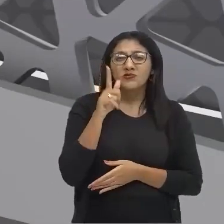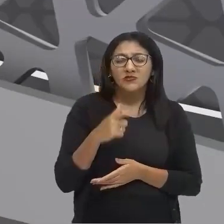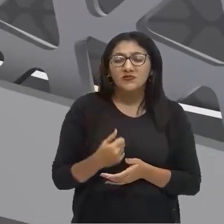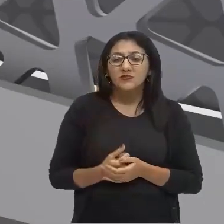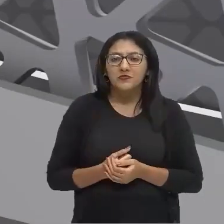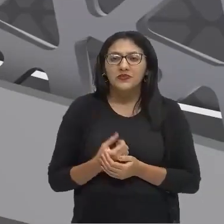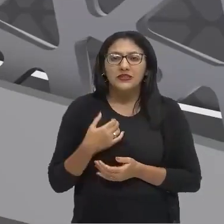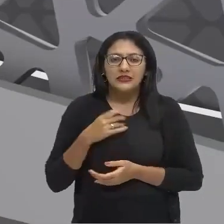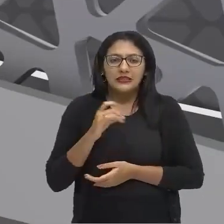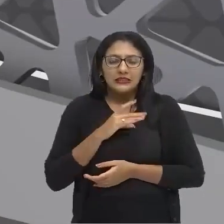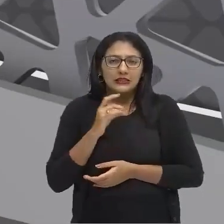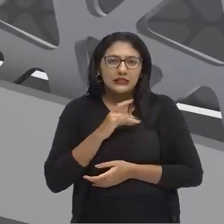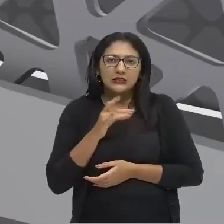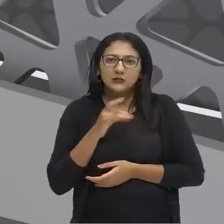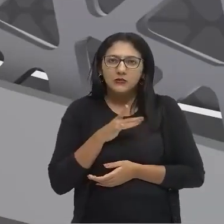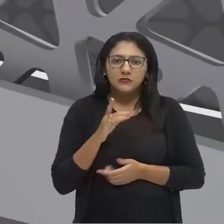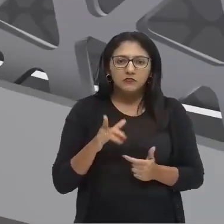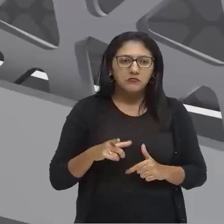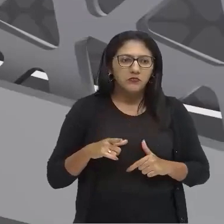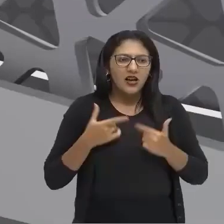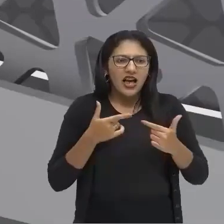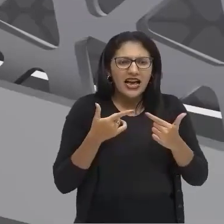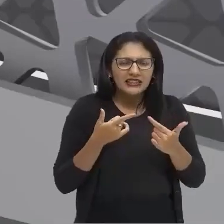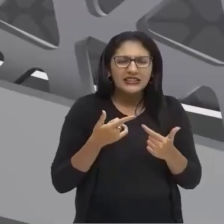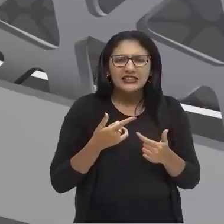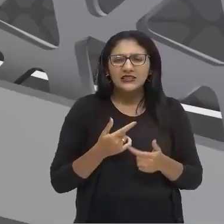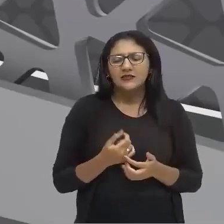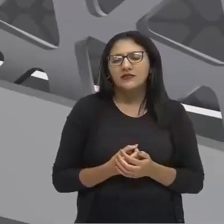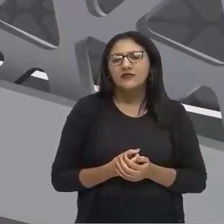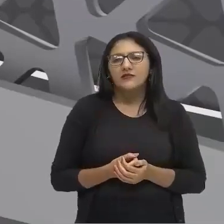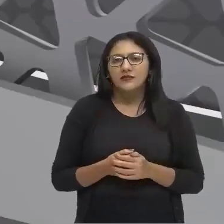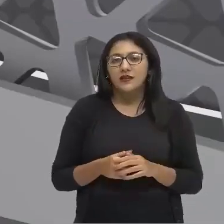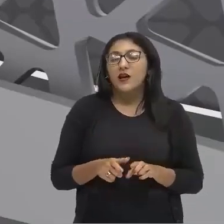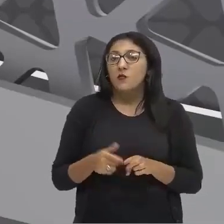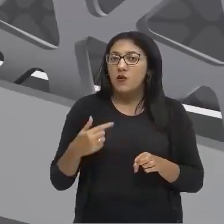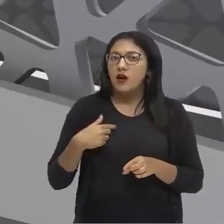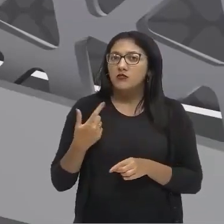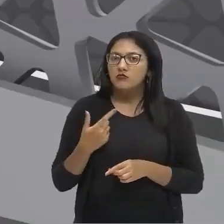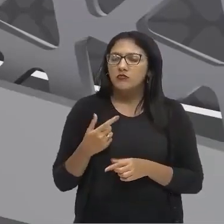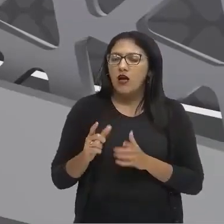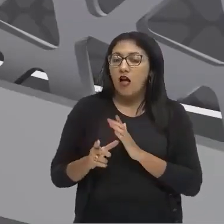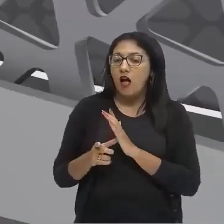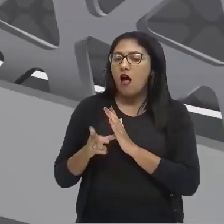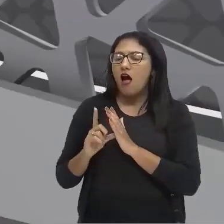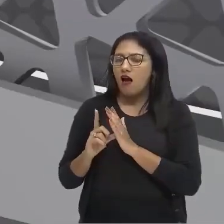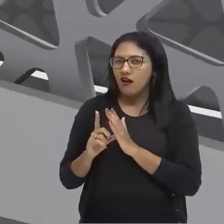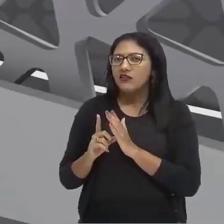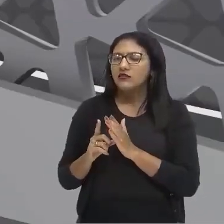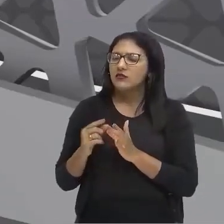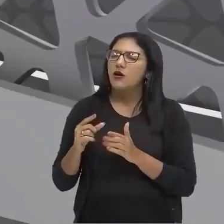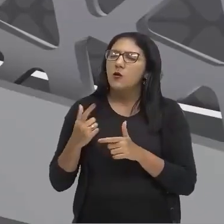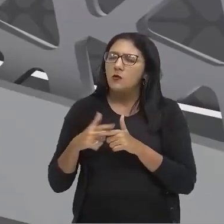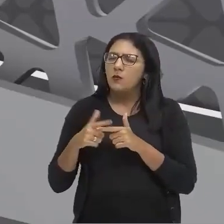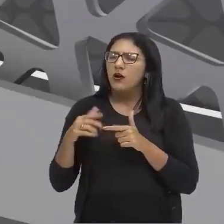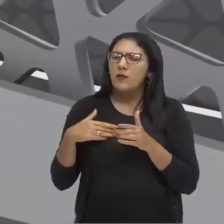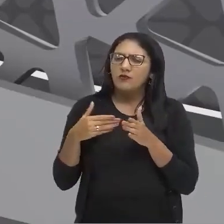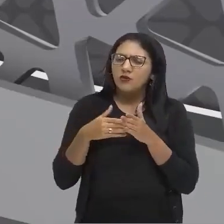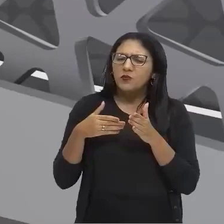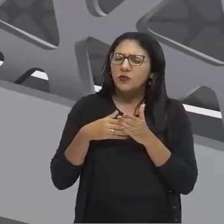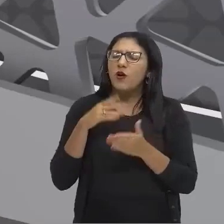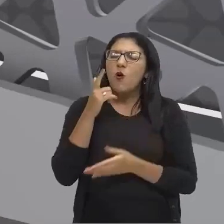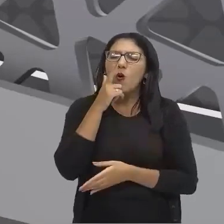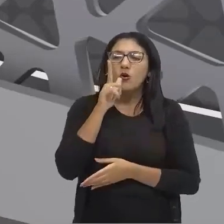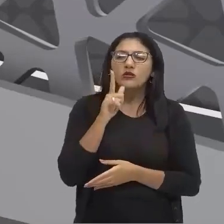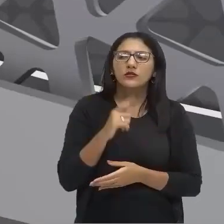tenho medo de arriscar, às vezes, as coisas, mas isso é uma coisa que eu já superei, várias coisas já superei. Então,